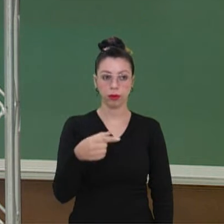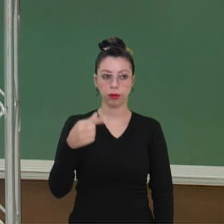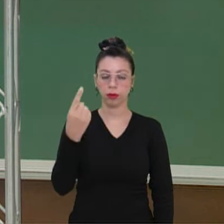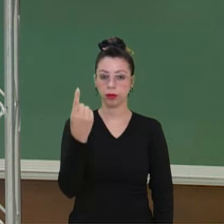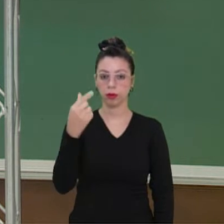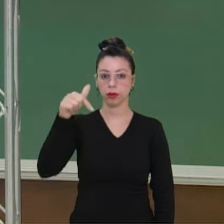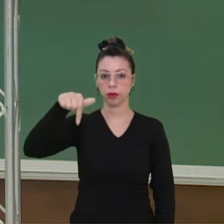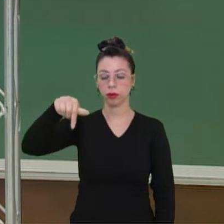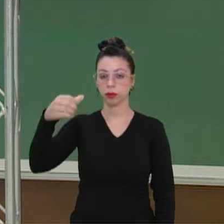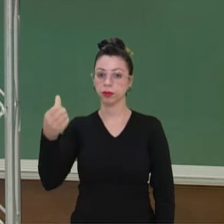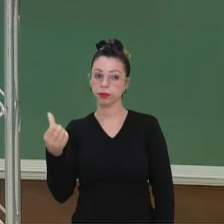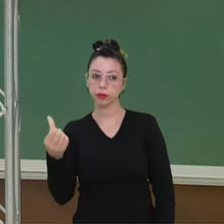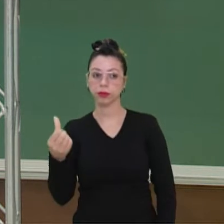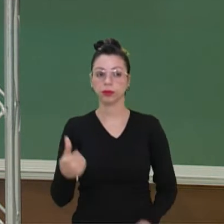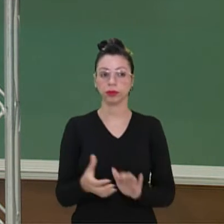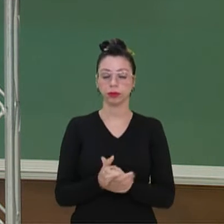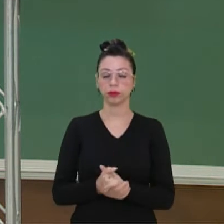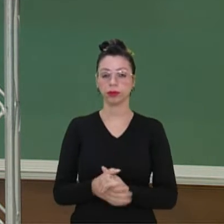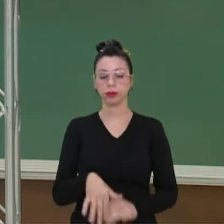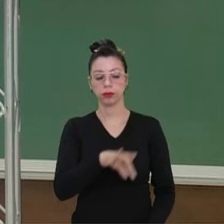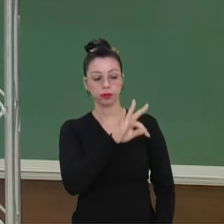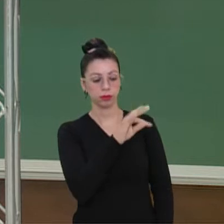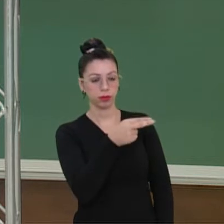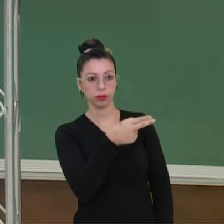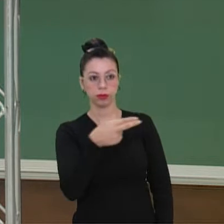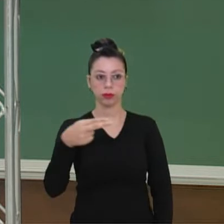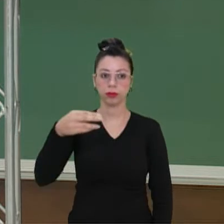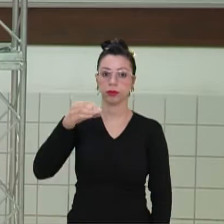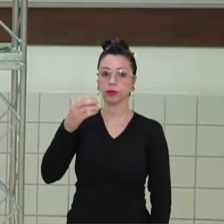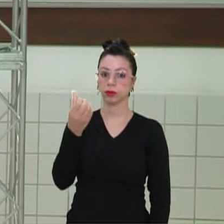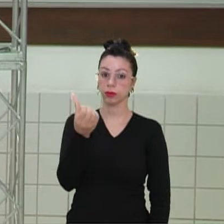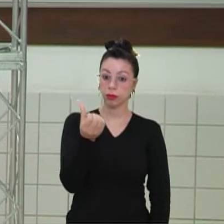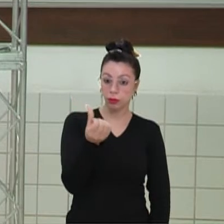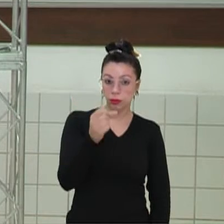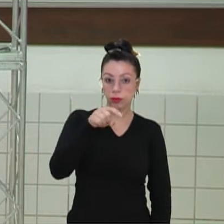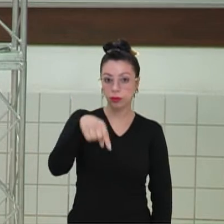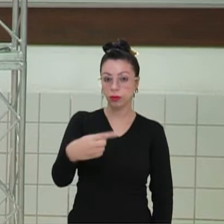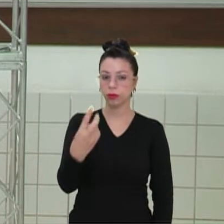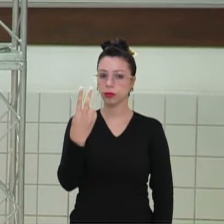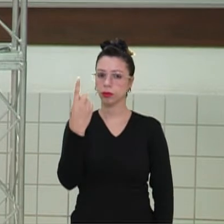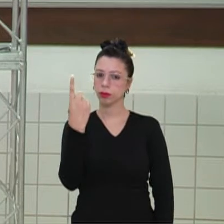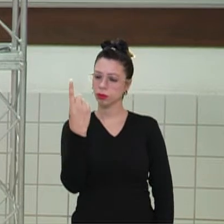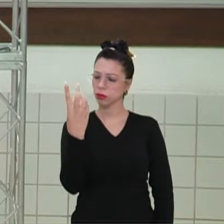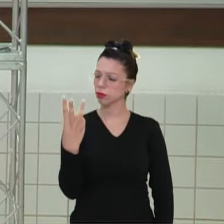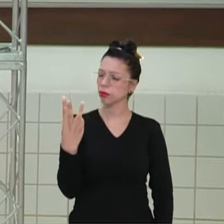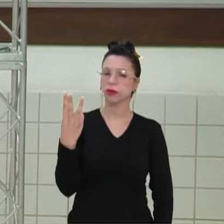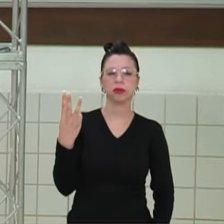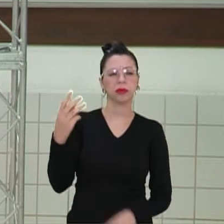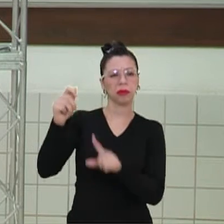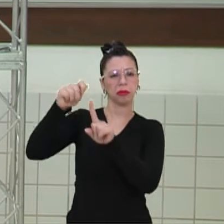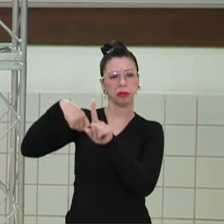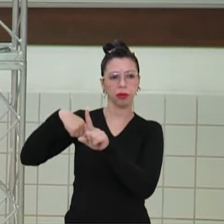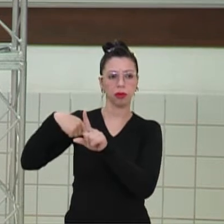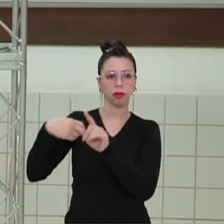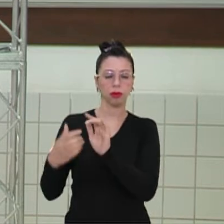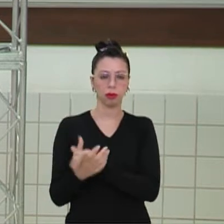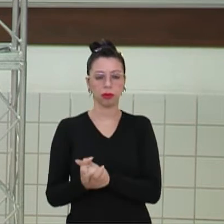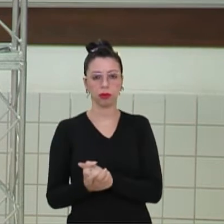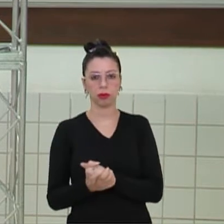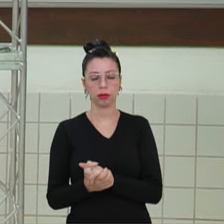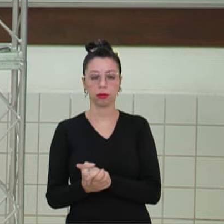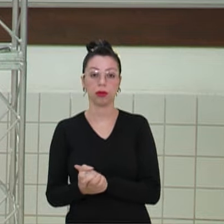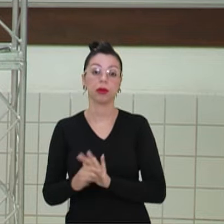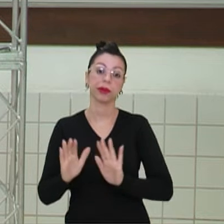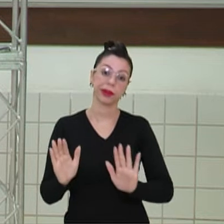resposta? T igual 6,13 meses. Professor, tempo igual